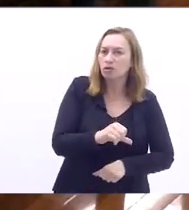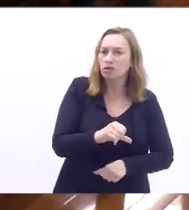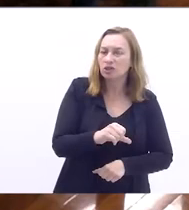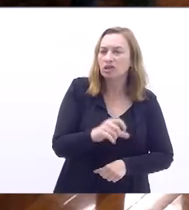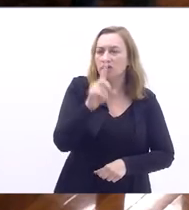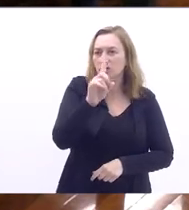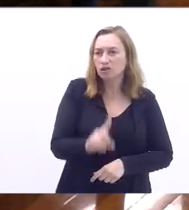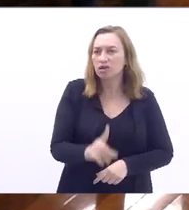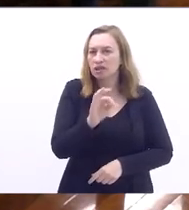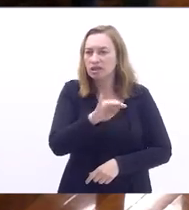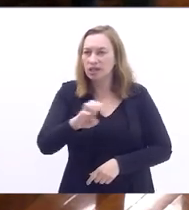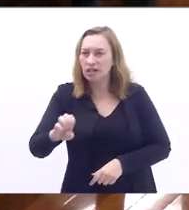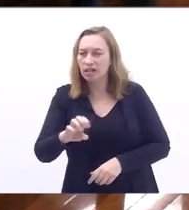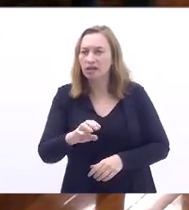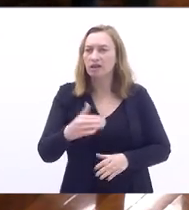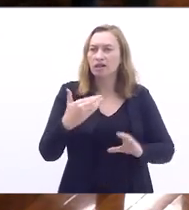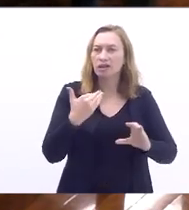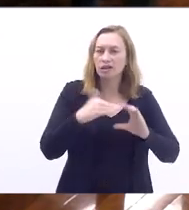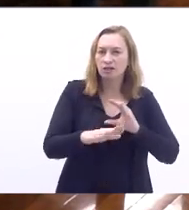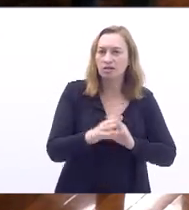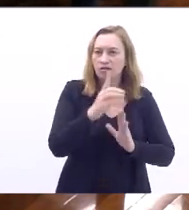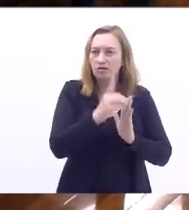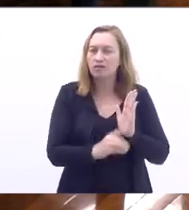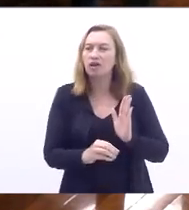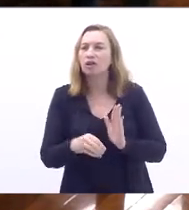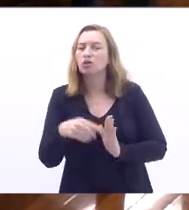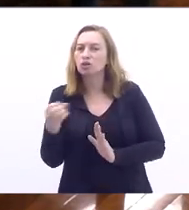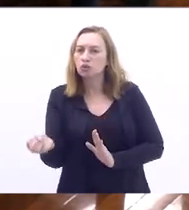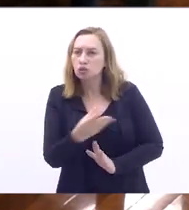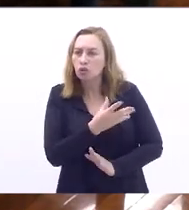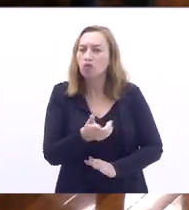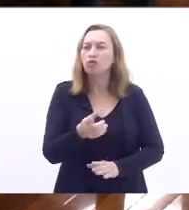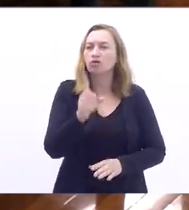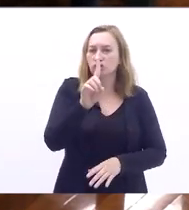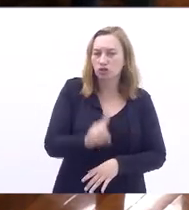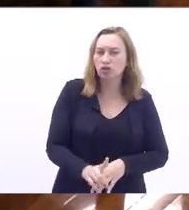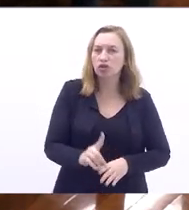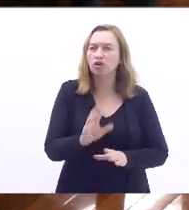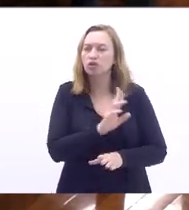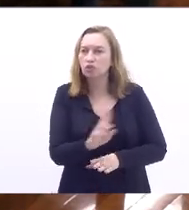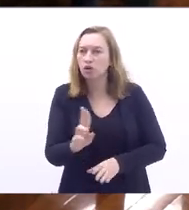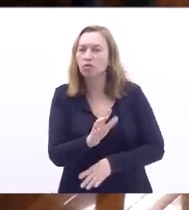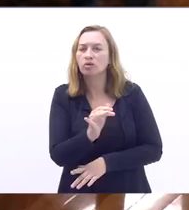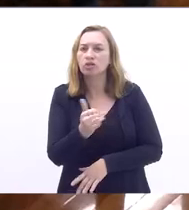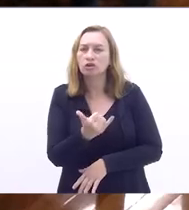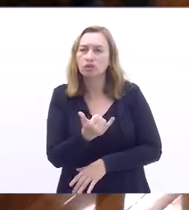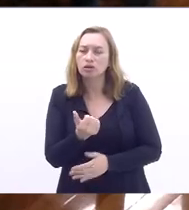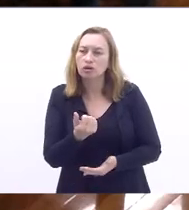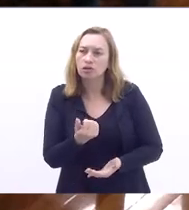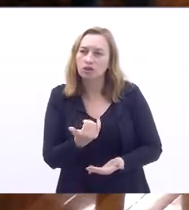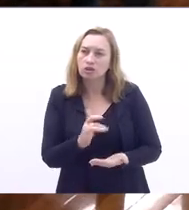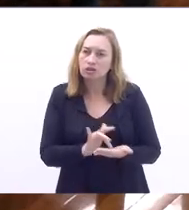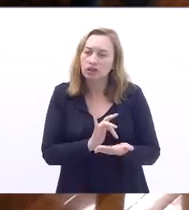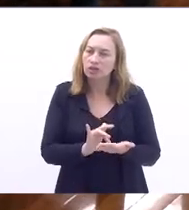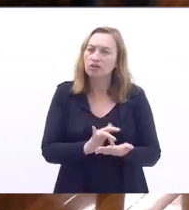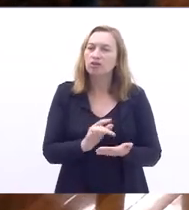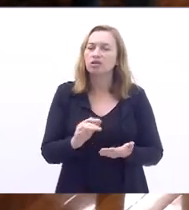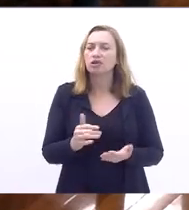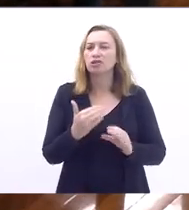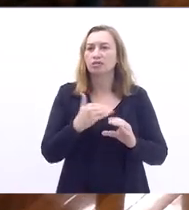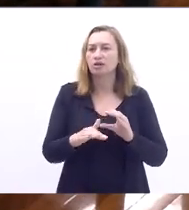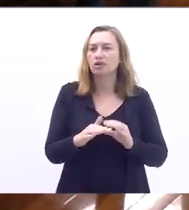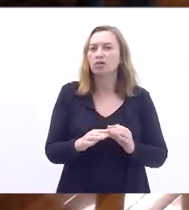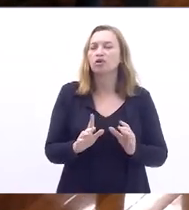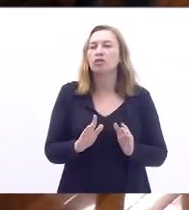CSE eles mandam Ofício dizendo que é a nova diretoria nome telefone e-mail quando vence o mandato porque os